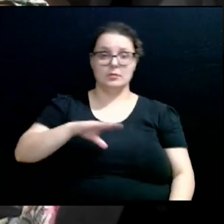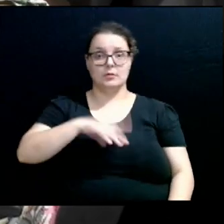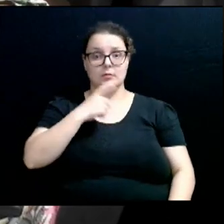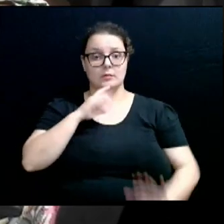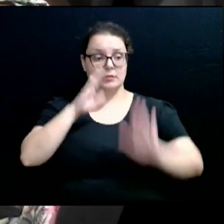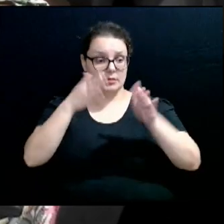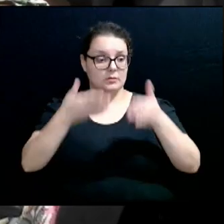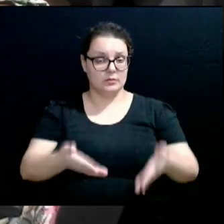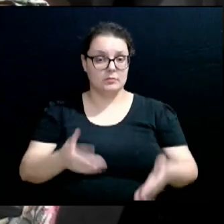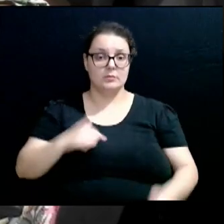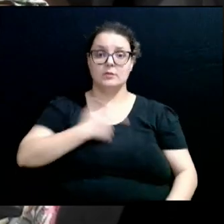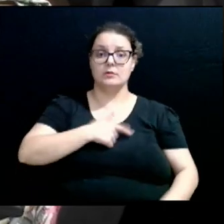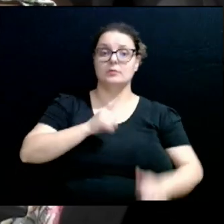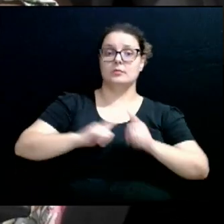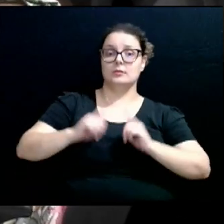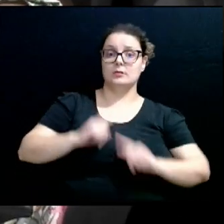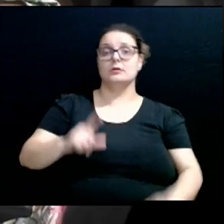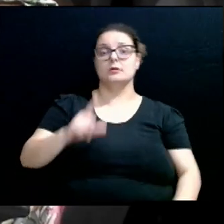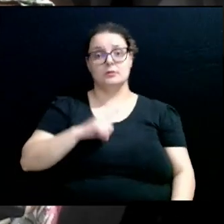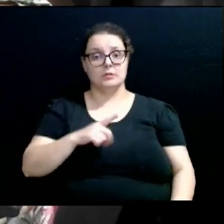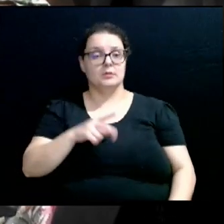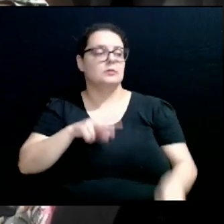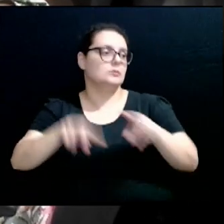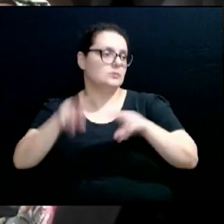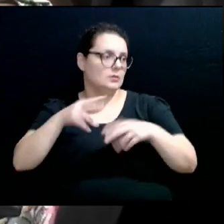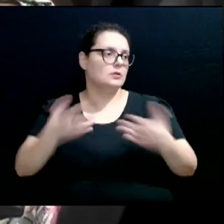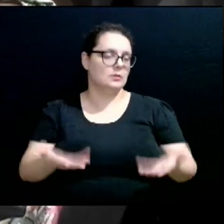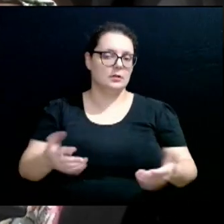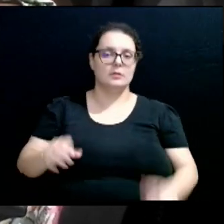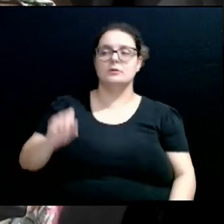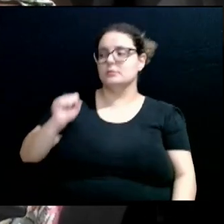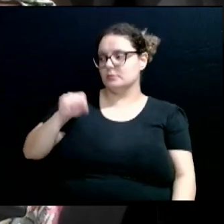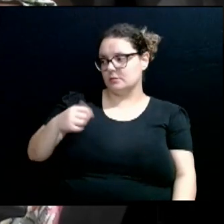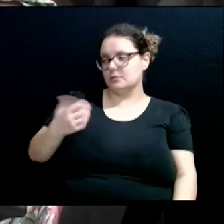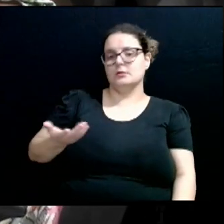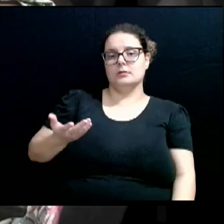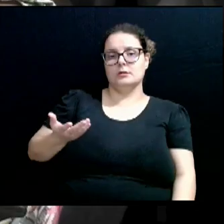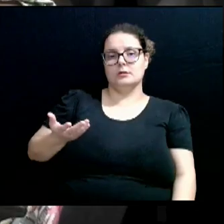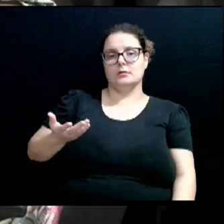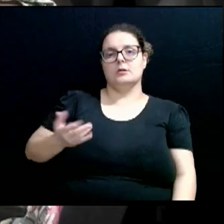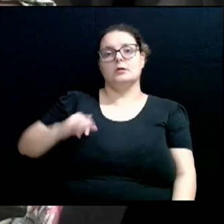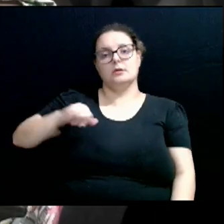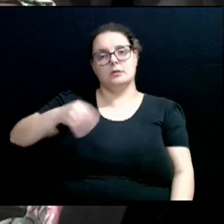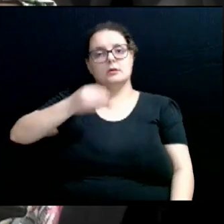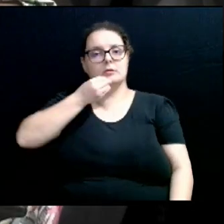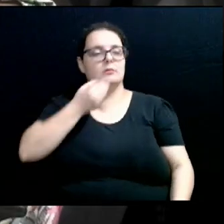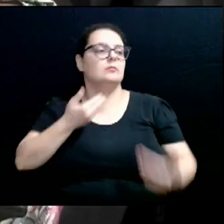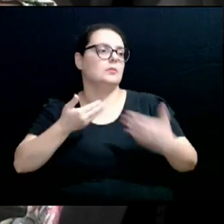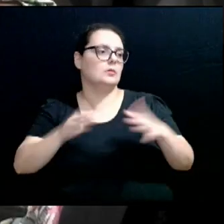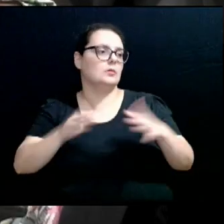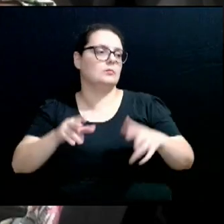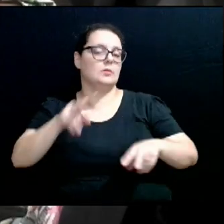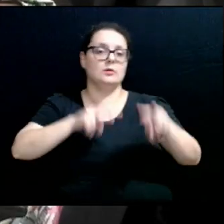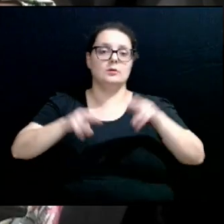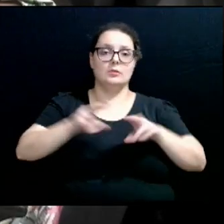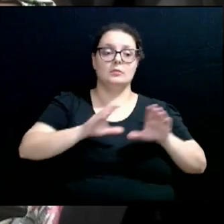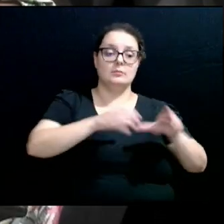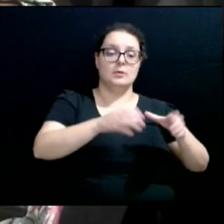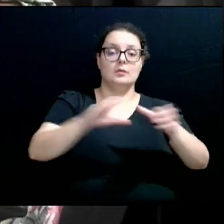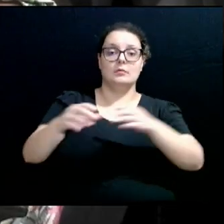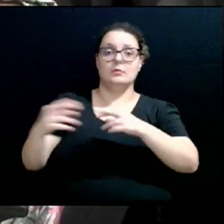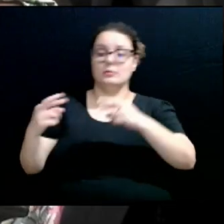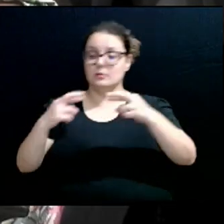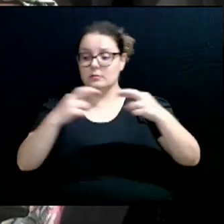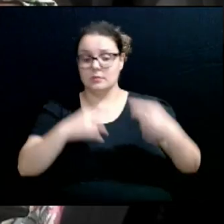gestores têm que ter esse olhar. Exige no sentido de abrir oportunidades, né, de olhar para suas equipes e verificar, olha, eu não tenho